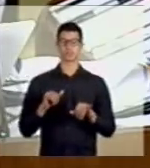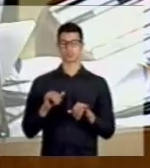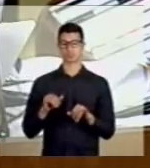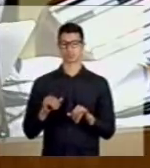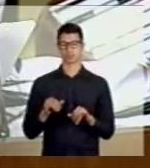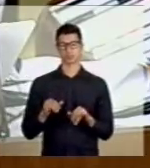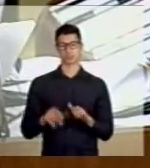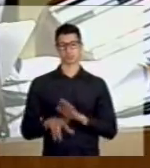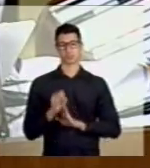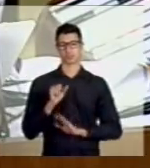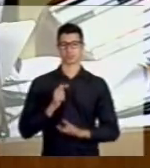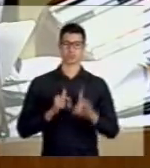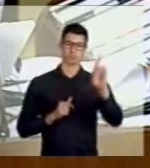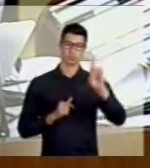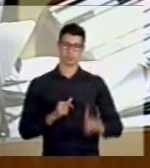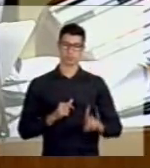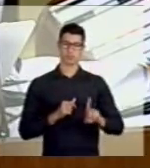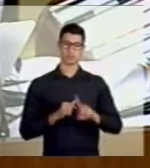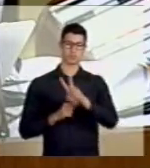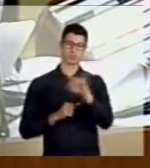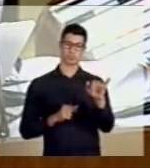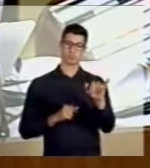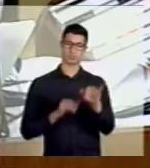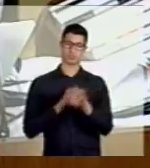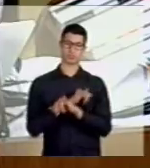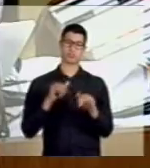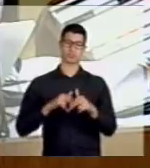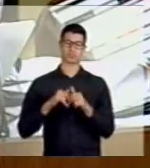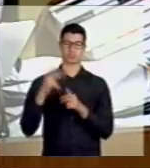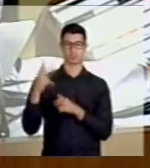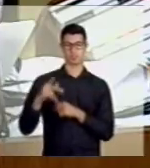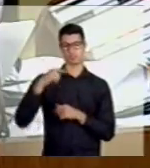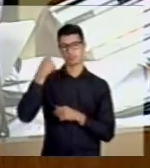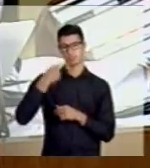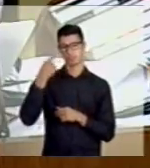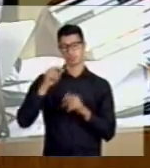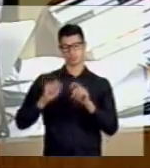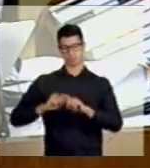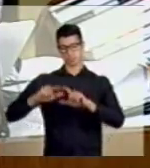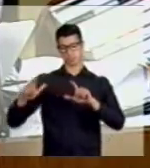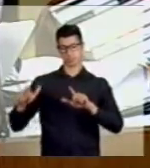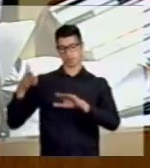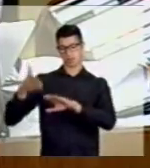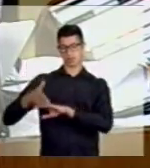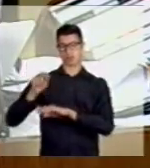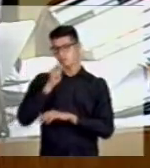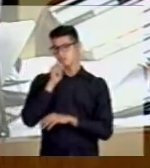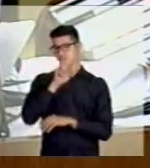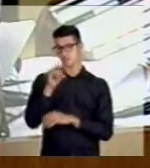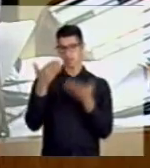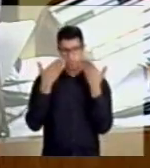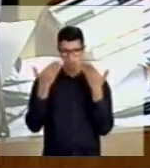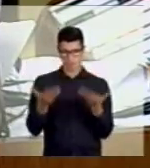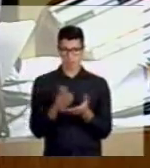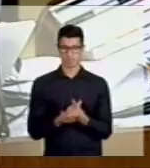os poupadores que têm direito serão inscritos por seus advogados em uma plataforma digital que ainda será